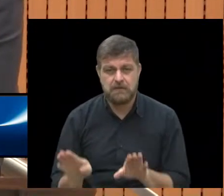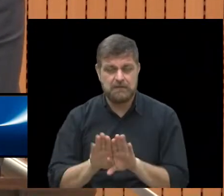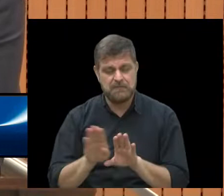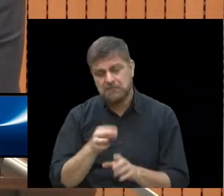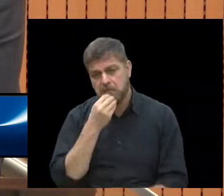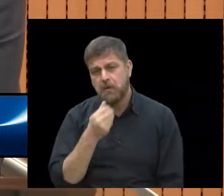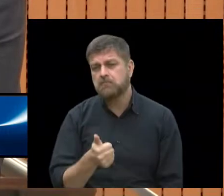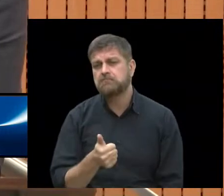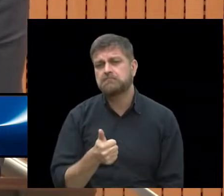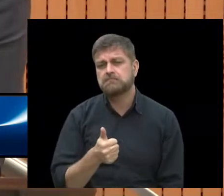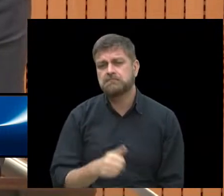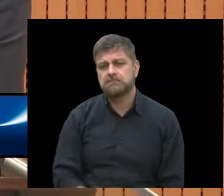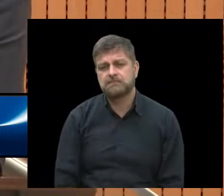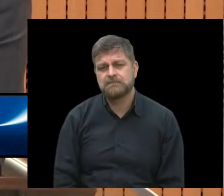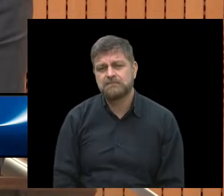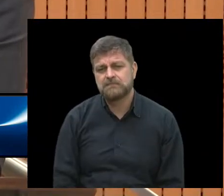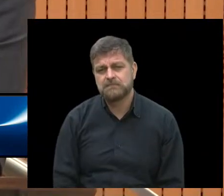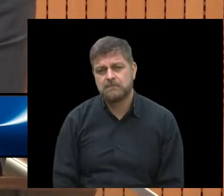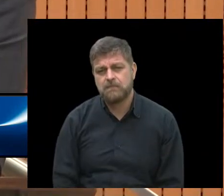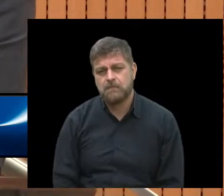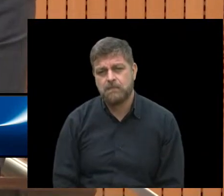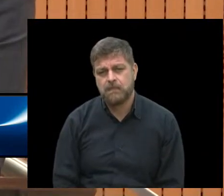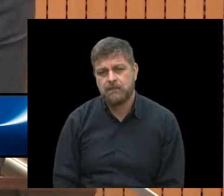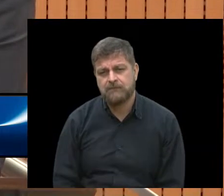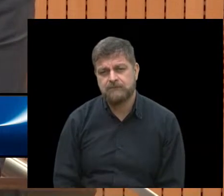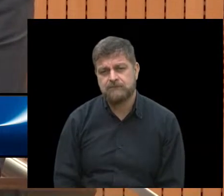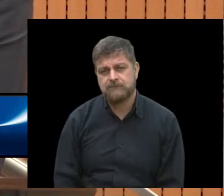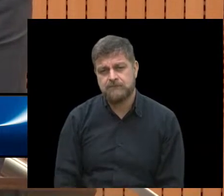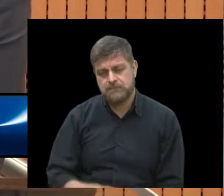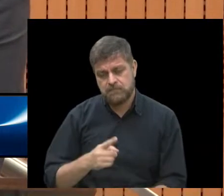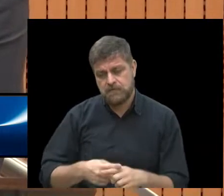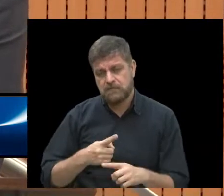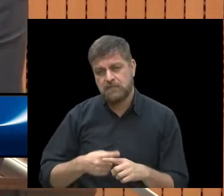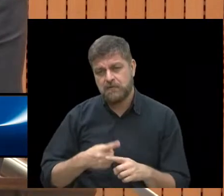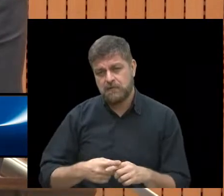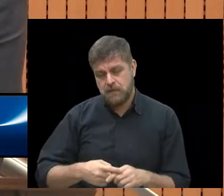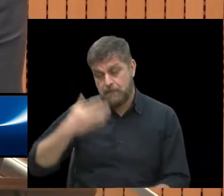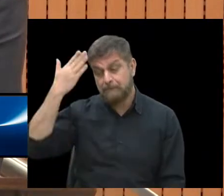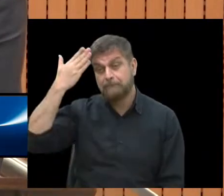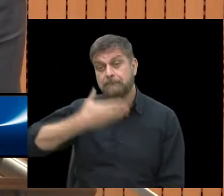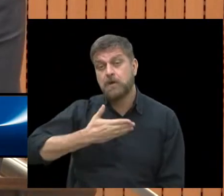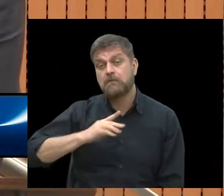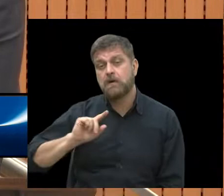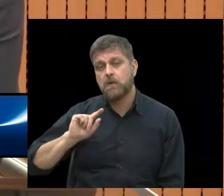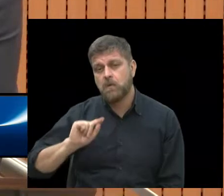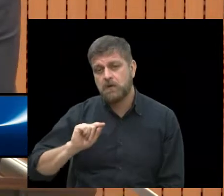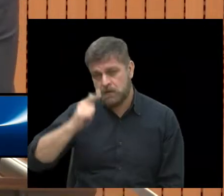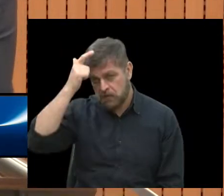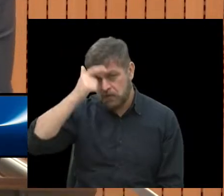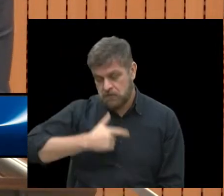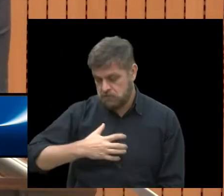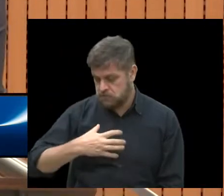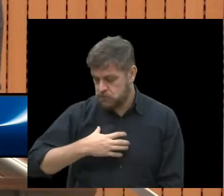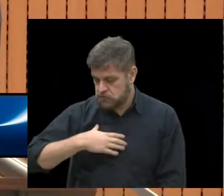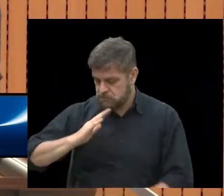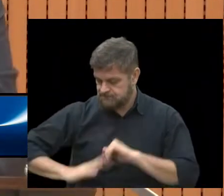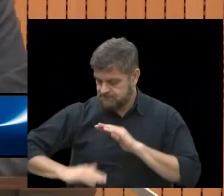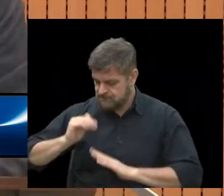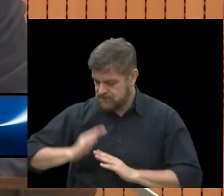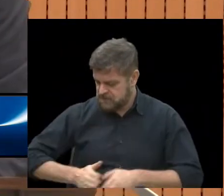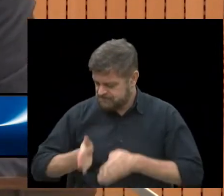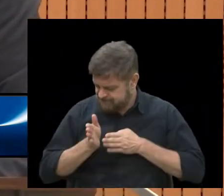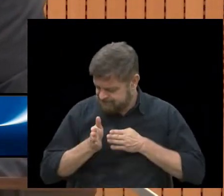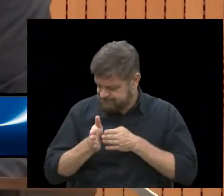bom. Foi bom, pois confirma que eu estou no caminho certo